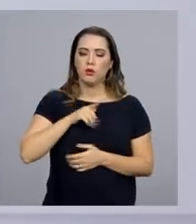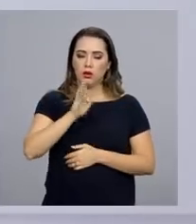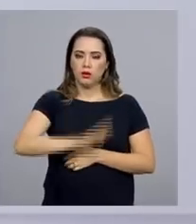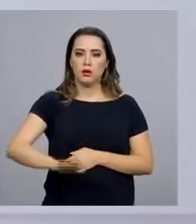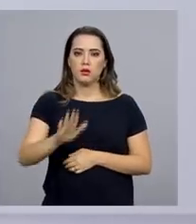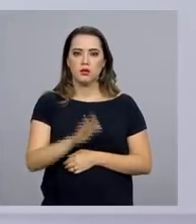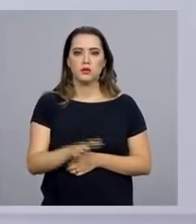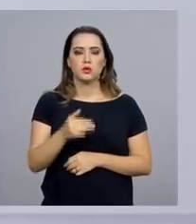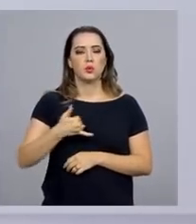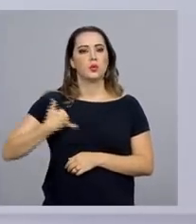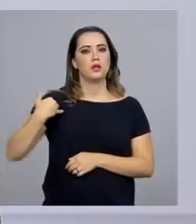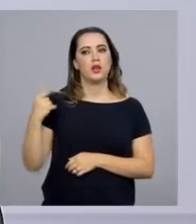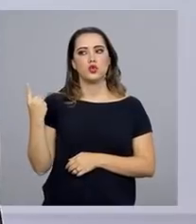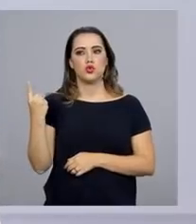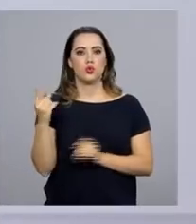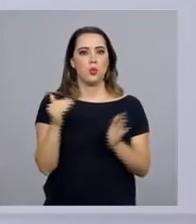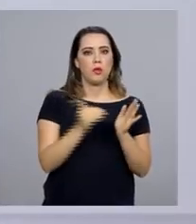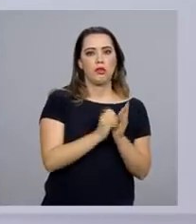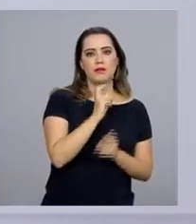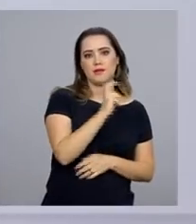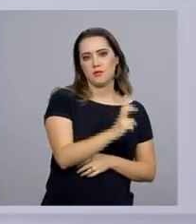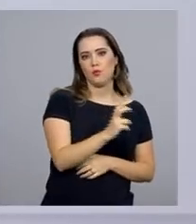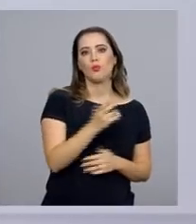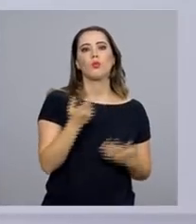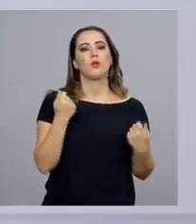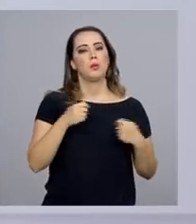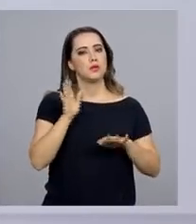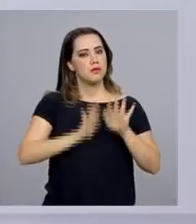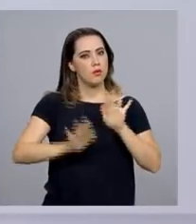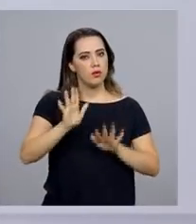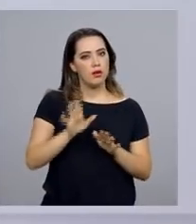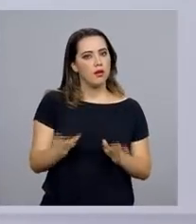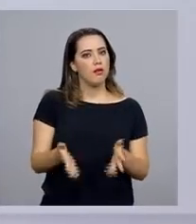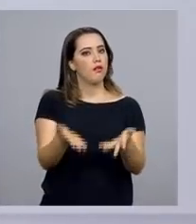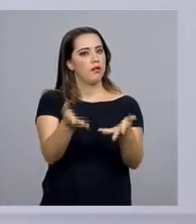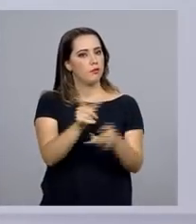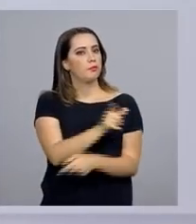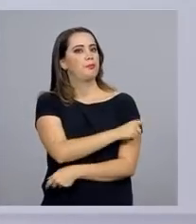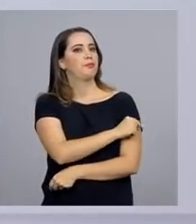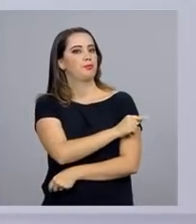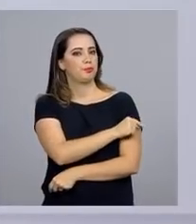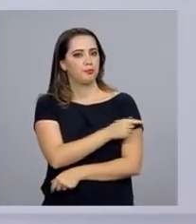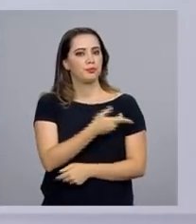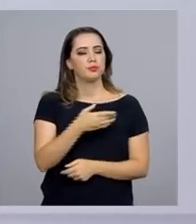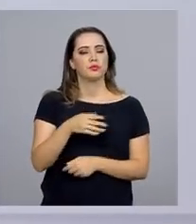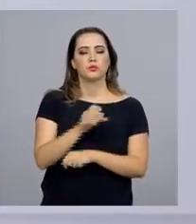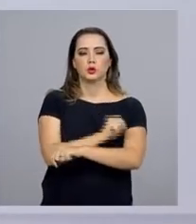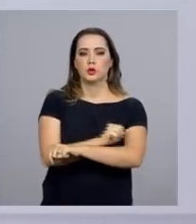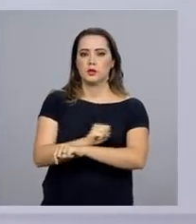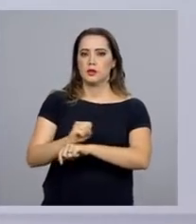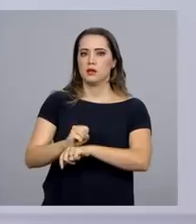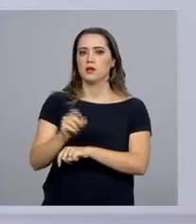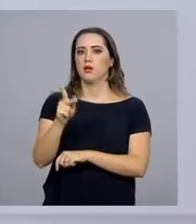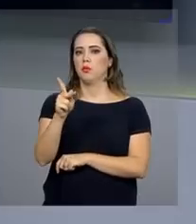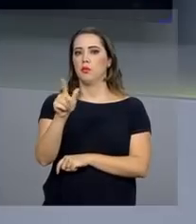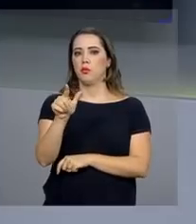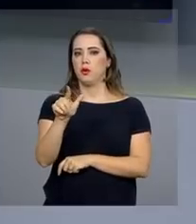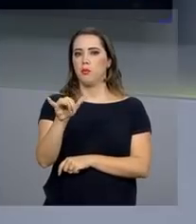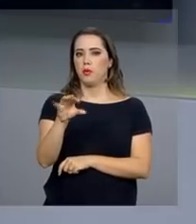criança com idade de um ano a cinco anos e ainda não levou pra vacinar contra o sarampo ea poliomielite